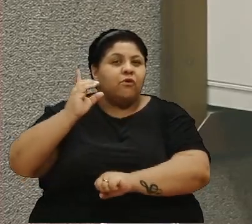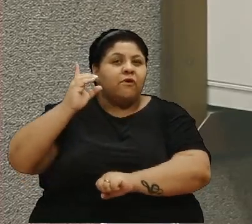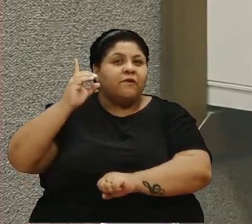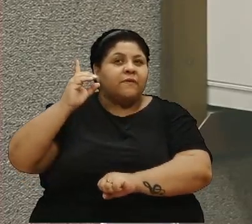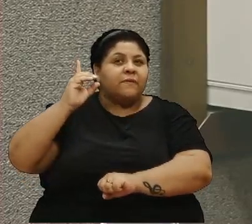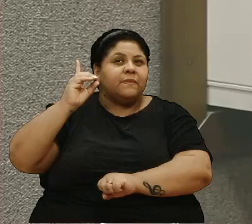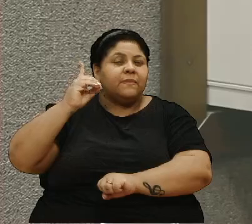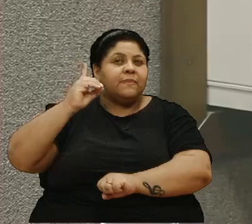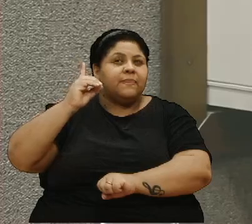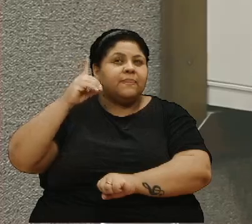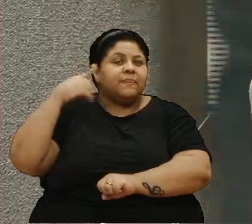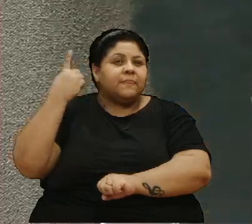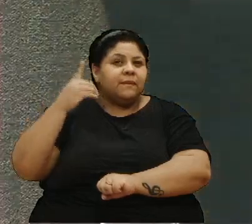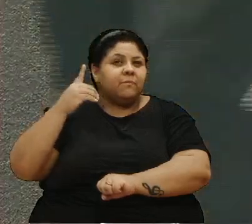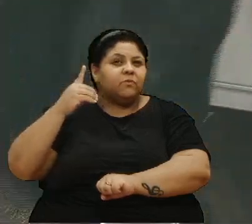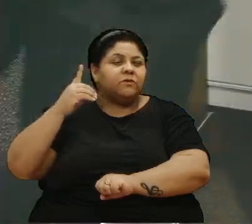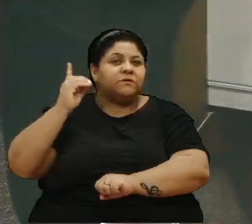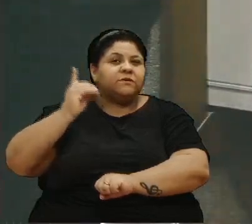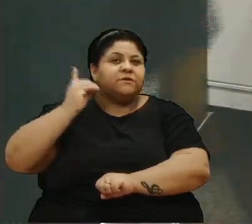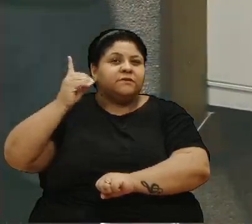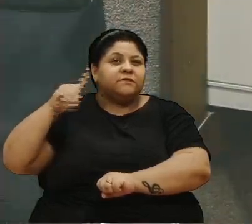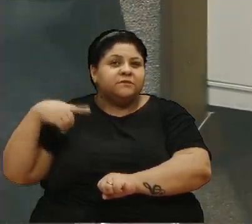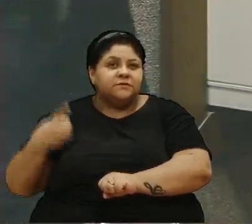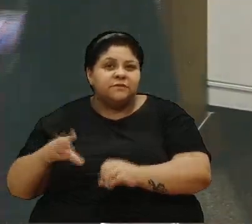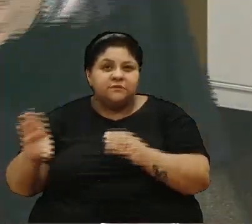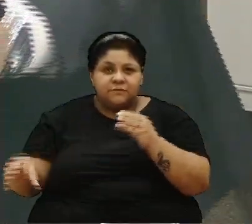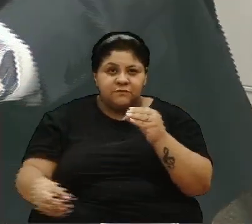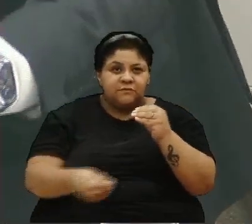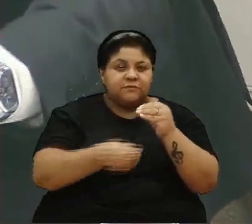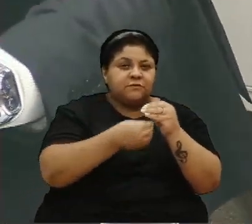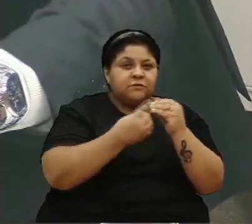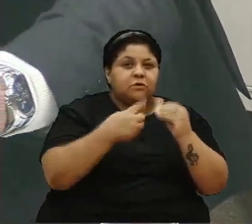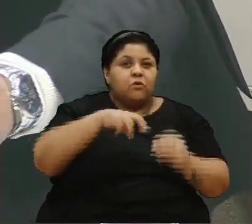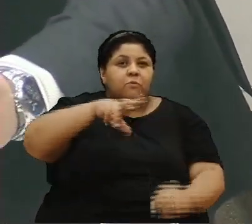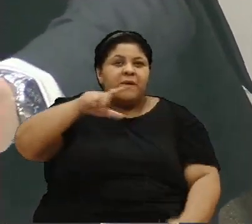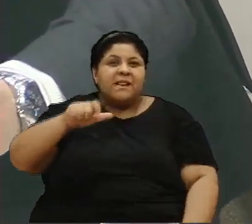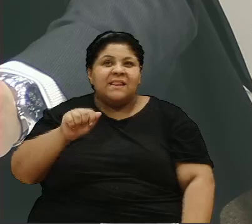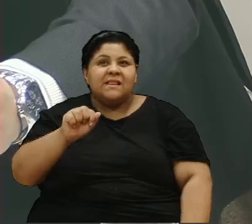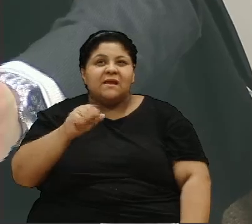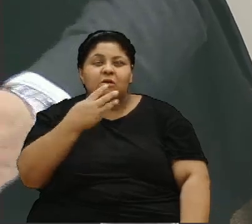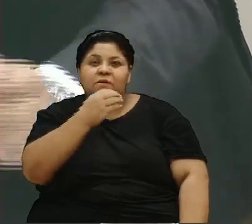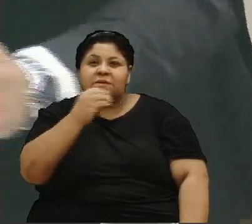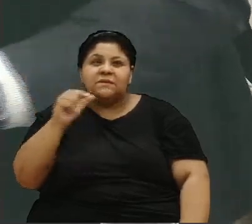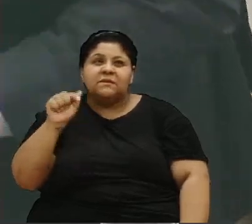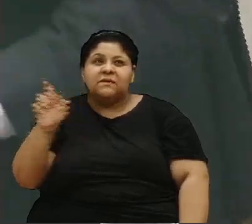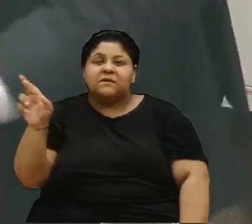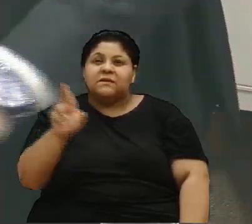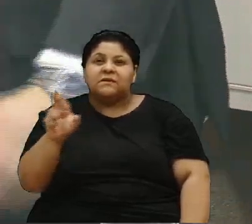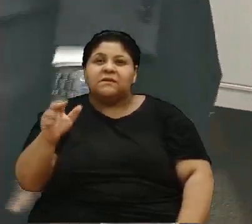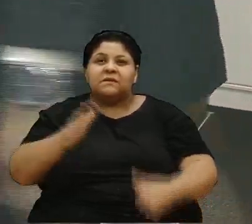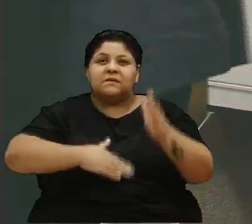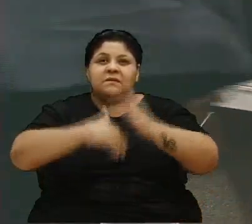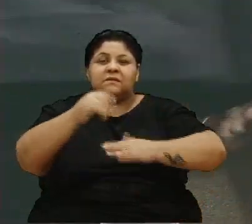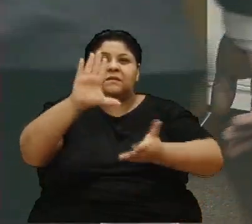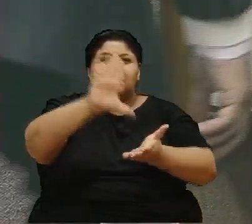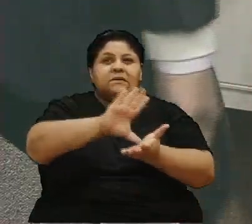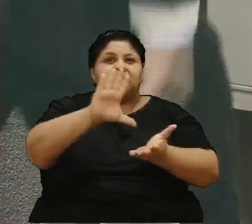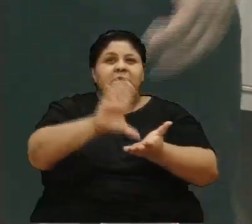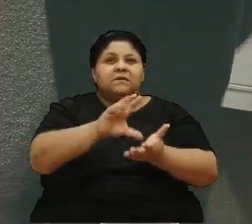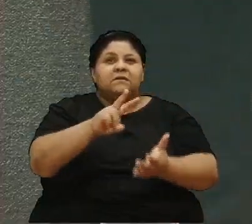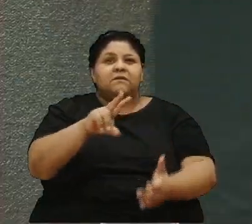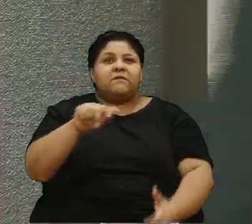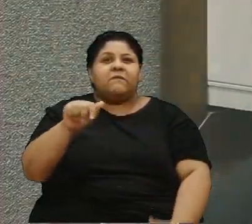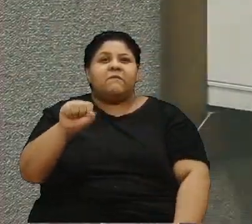Pessoa, que fez uma emenda lá de R$ 1.300.000 para a construção do centro lá do Parque de Eventos, lá de Vila